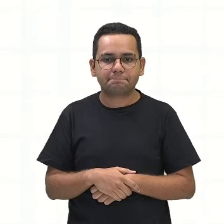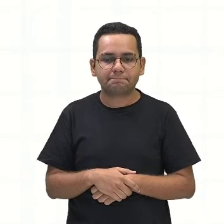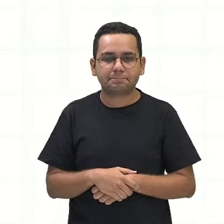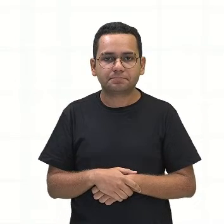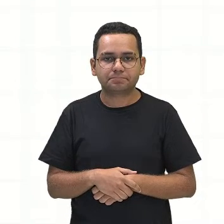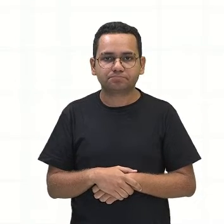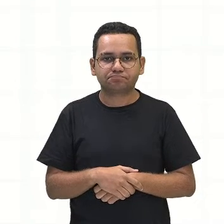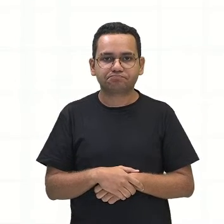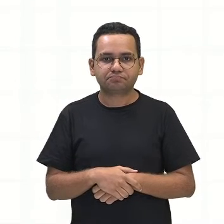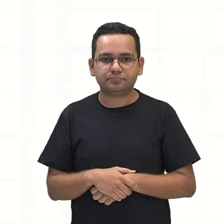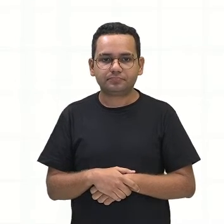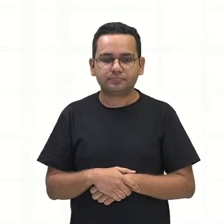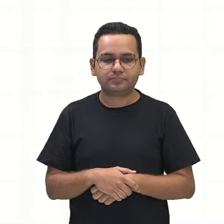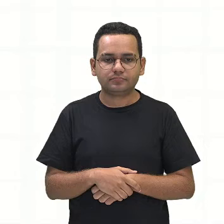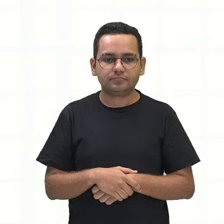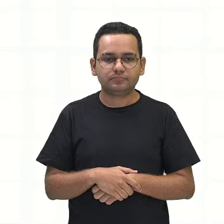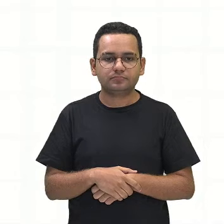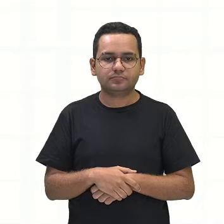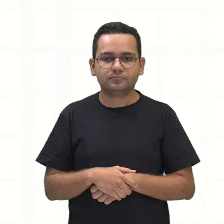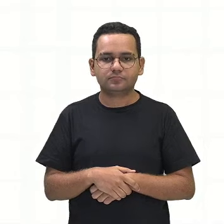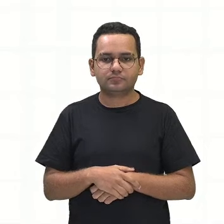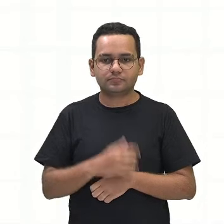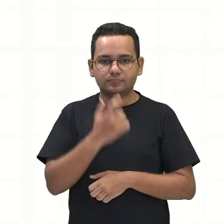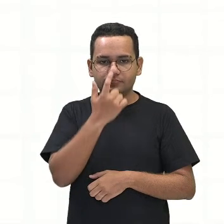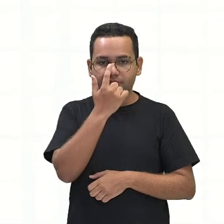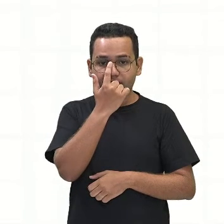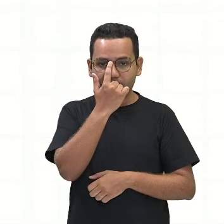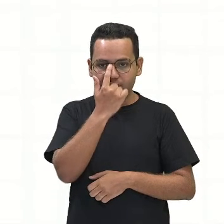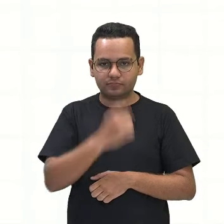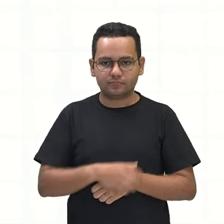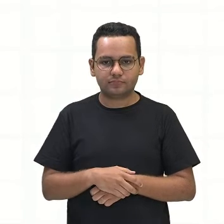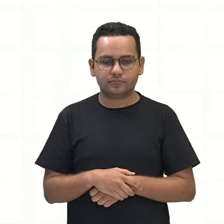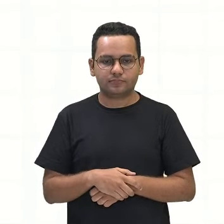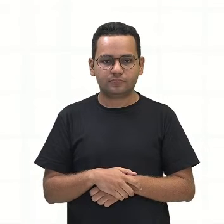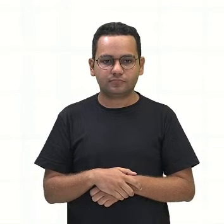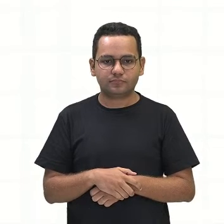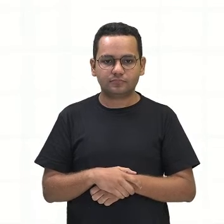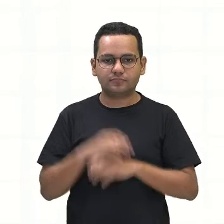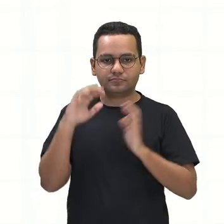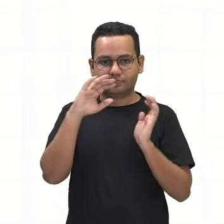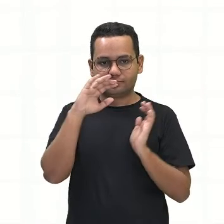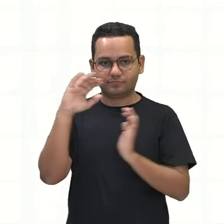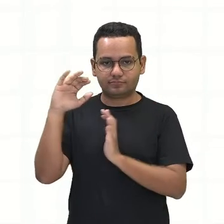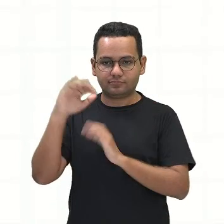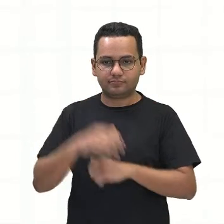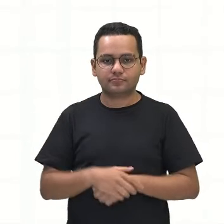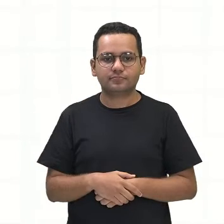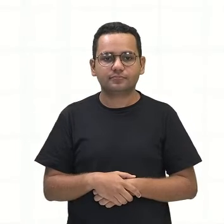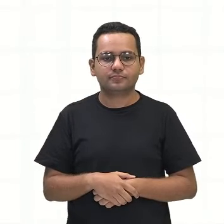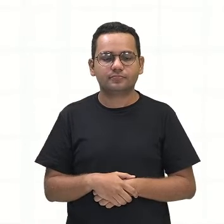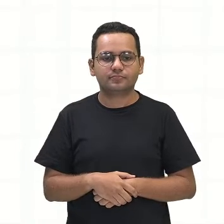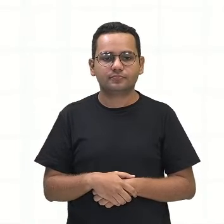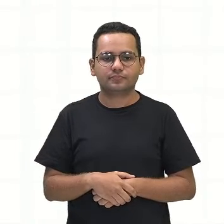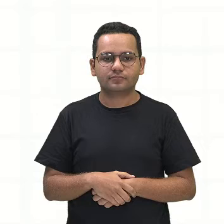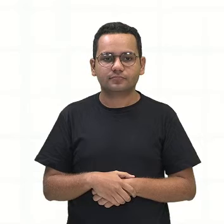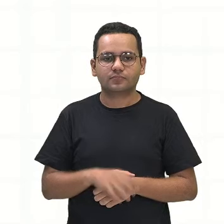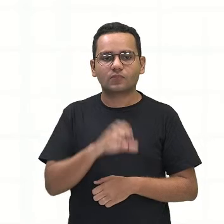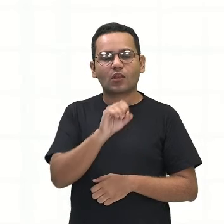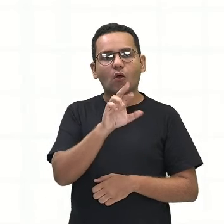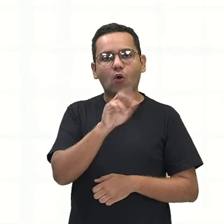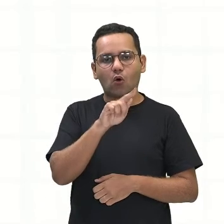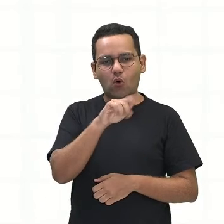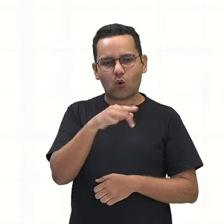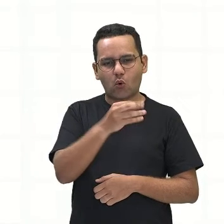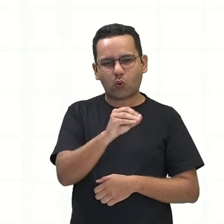Vamos ver agora os órgãos de reprodução. Os órgãos de reprodução aí das plantas, eles têm ali